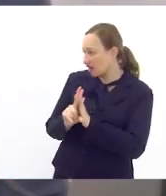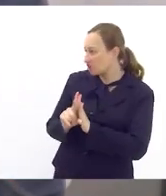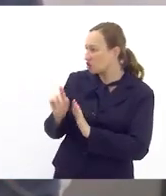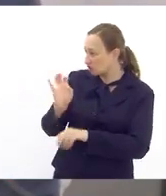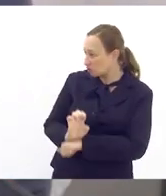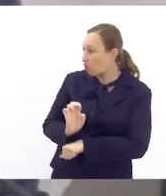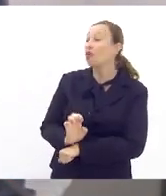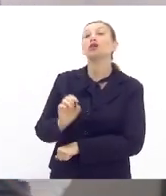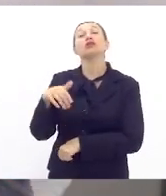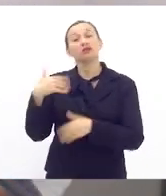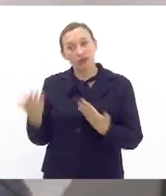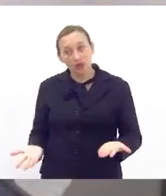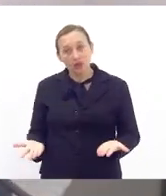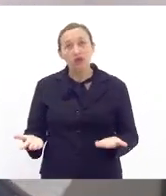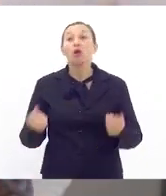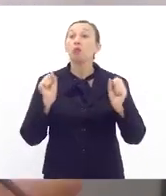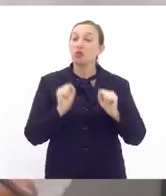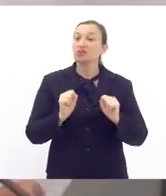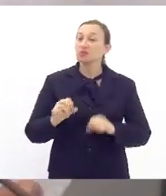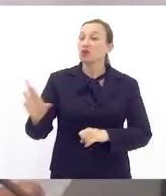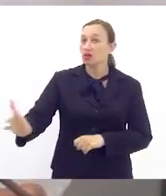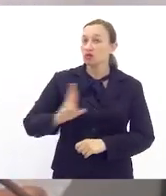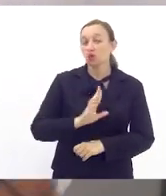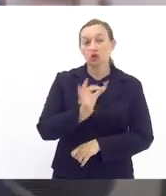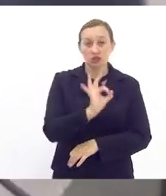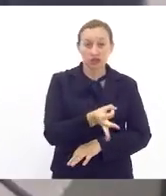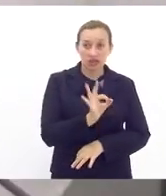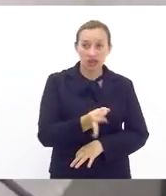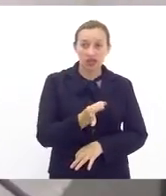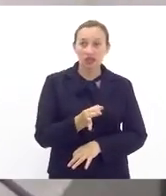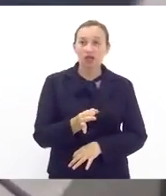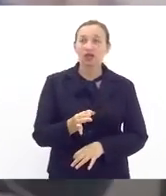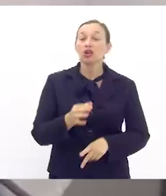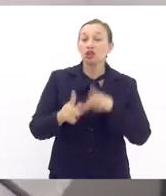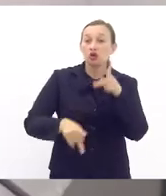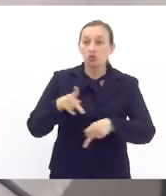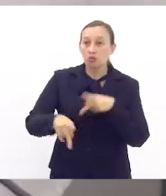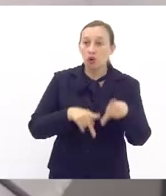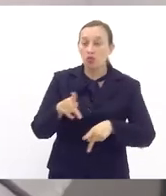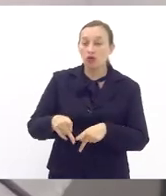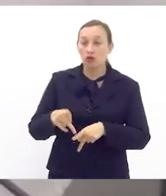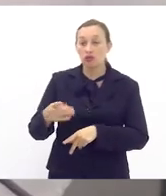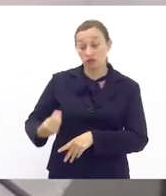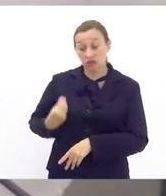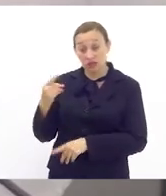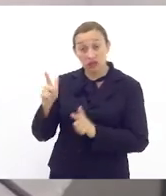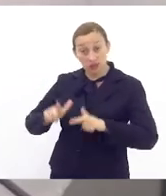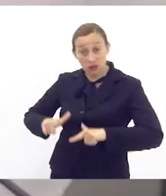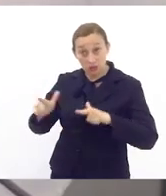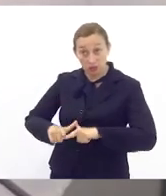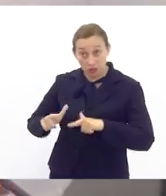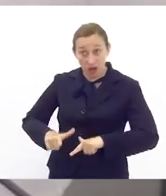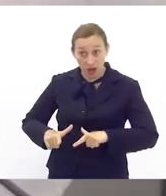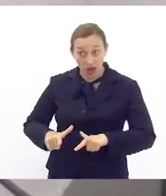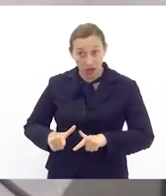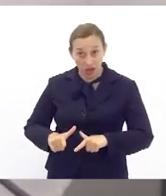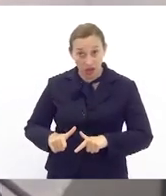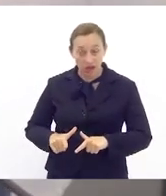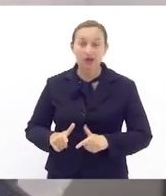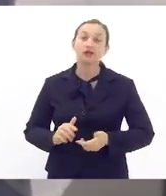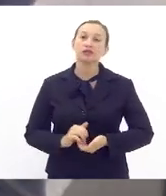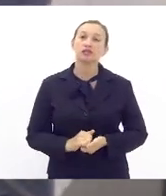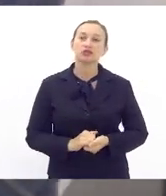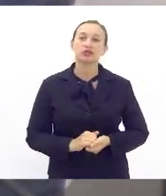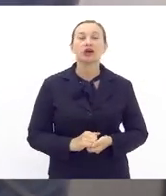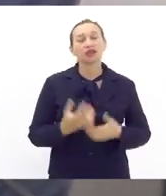deputada mente que tem uma Estadual Então o que a gente possa ter resposta sobre isso e que uma população que tá aqui para ouvir né que na sala de sexta-feira inclusive